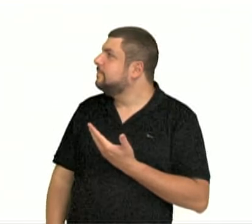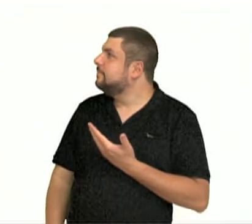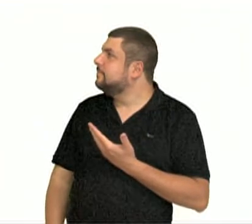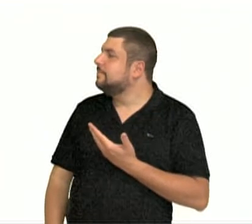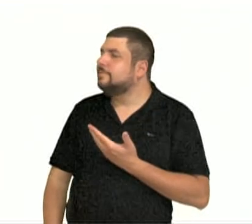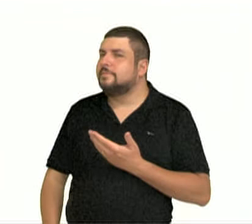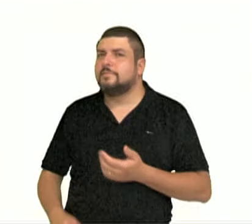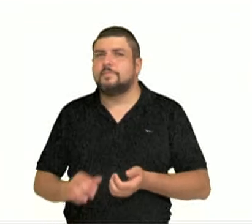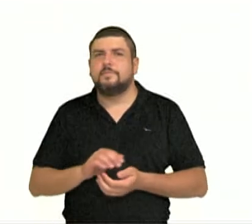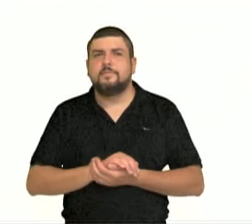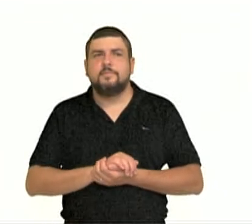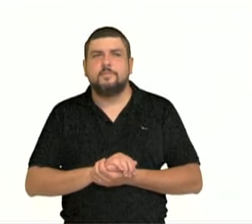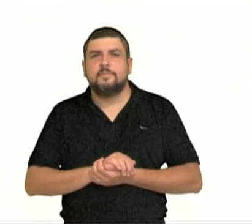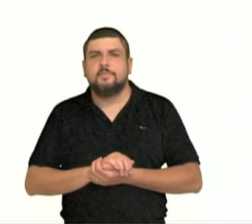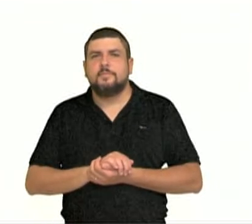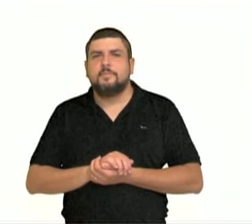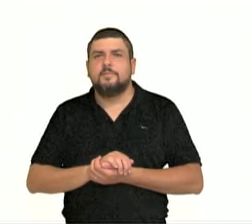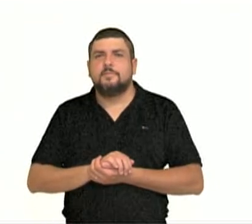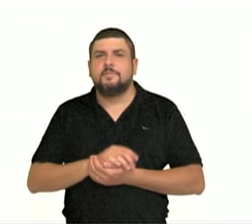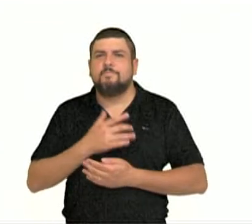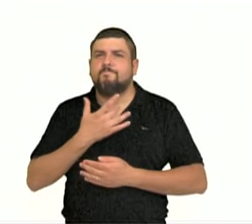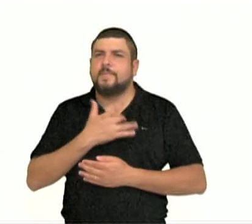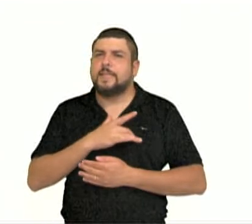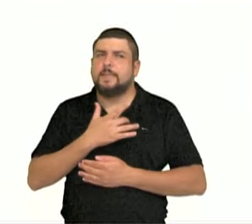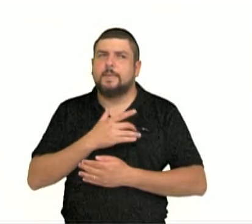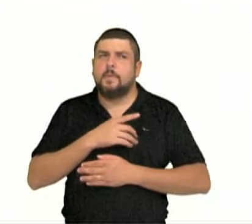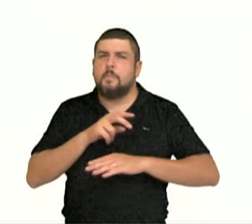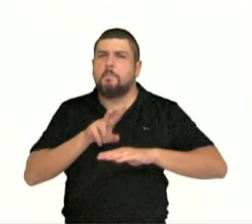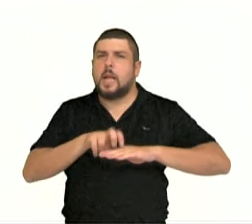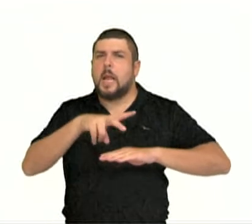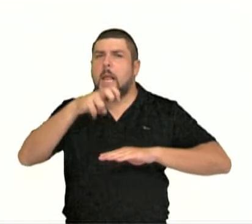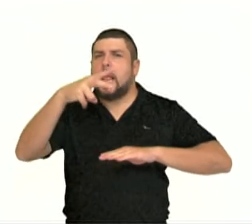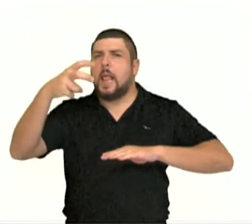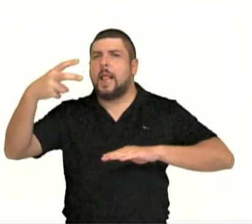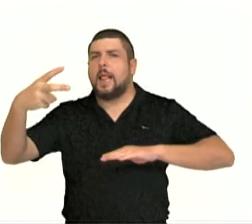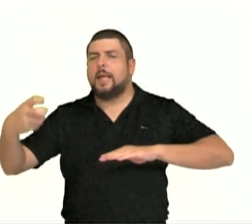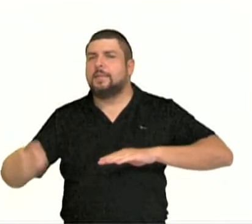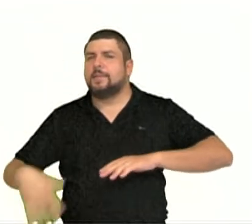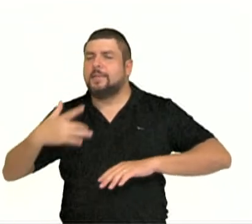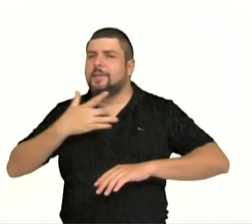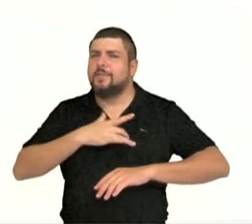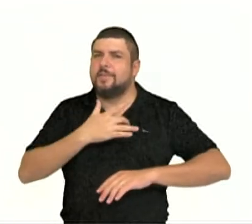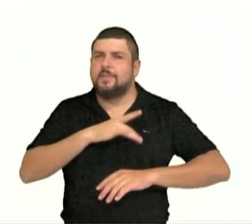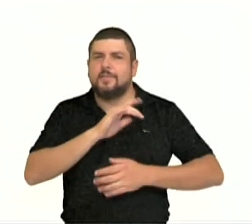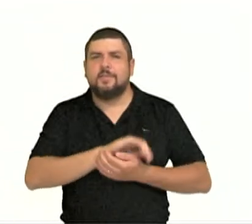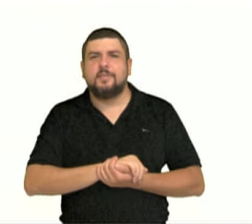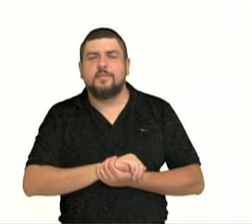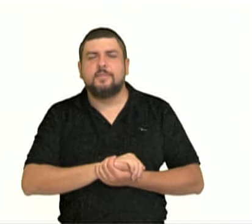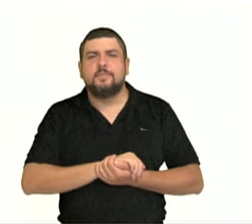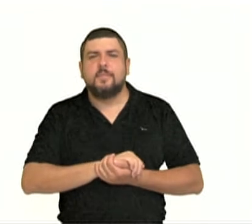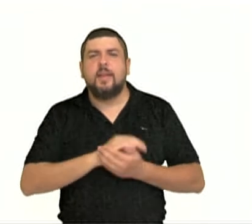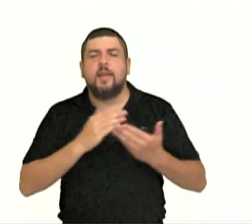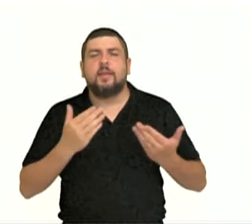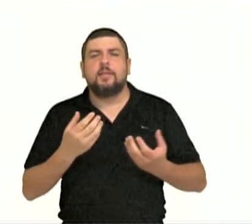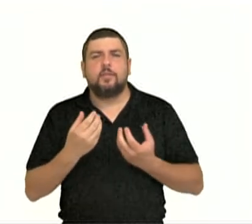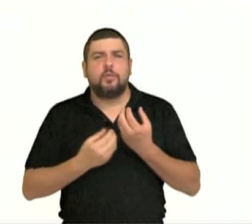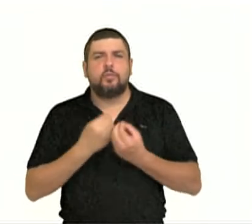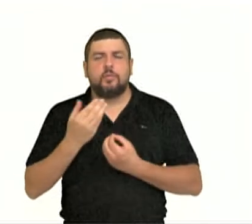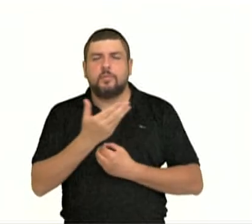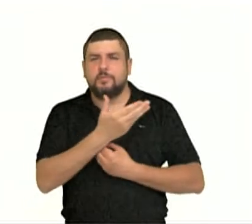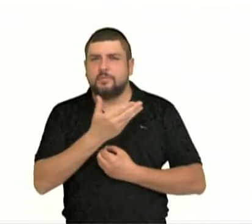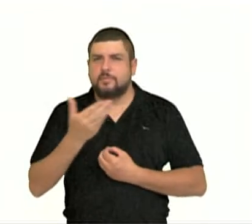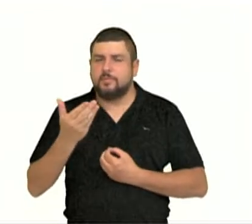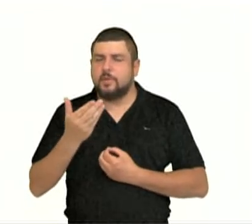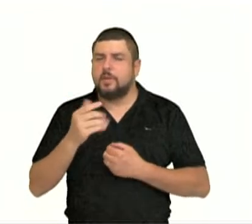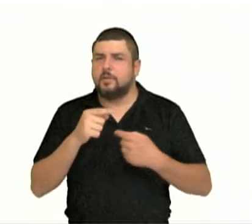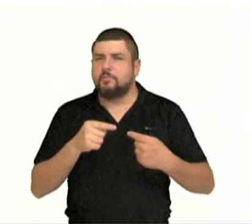pouquinho longe demais, né? Fazer o quê, né? Vamos lá. Então, para a gente ver como é que vocês estão aí, eu vou fazer um